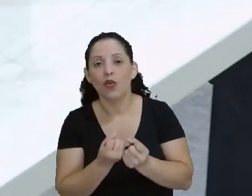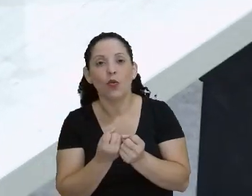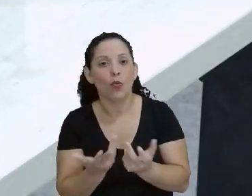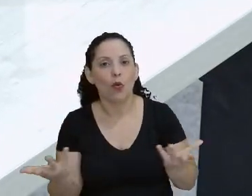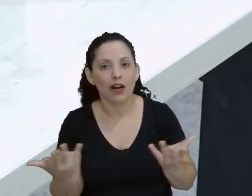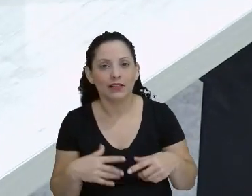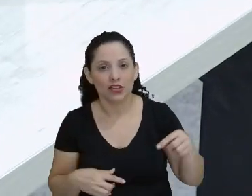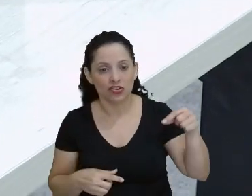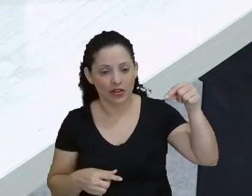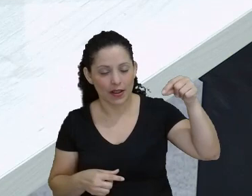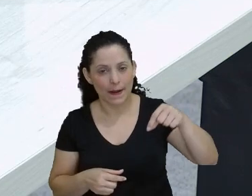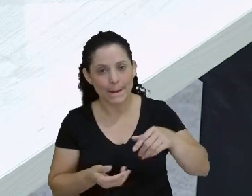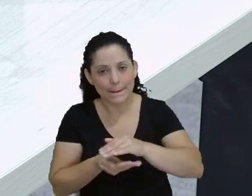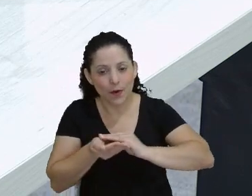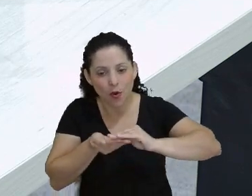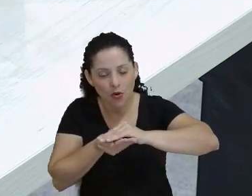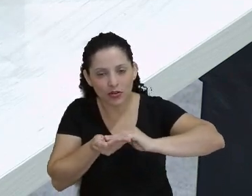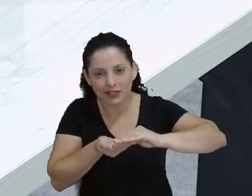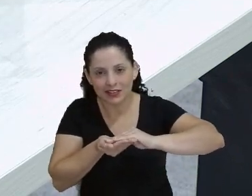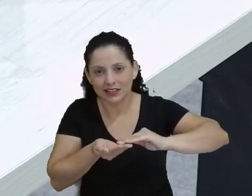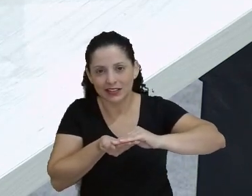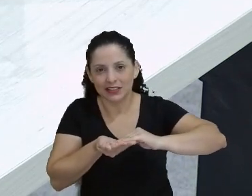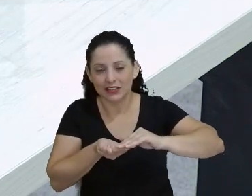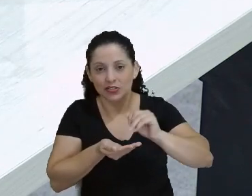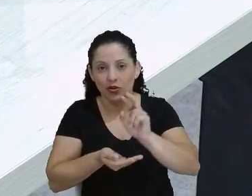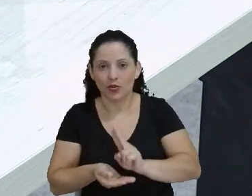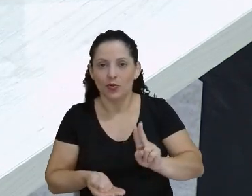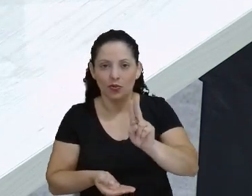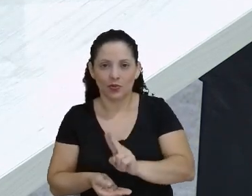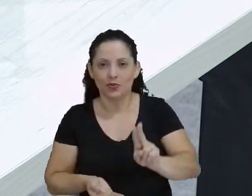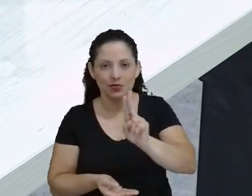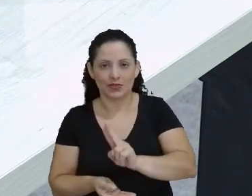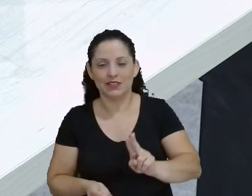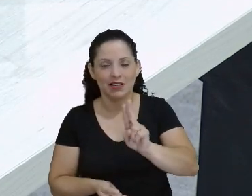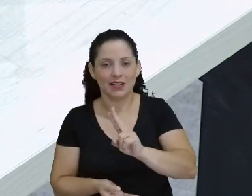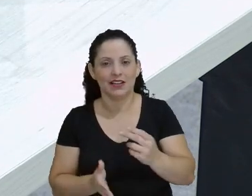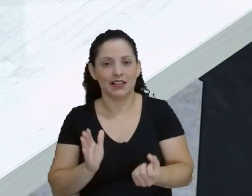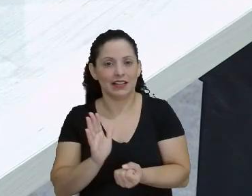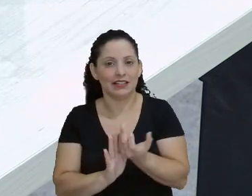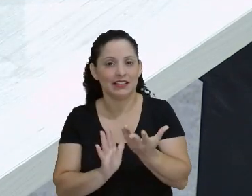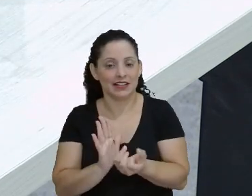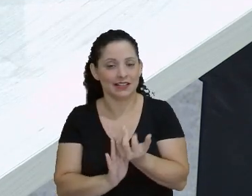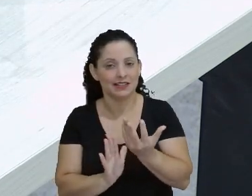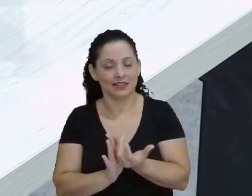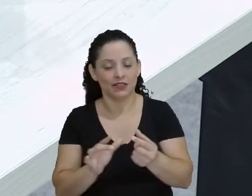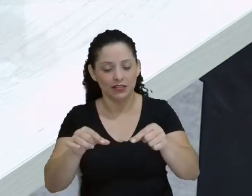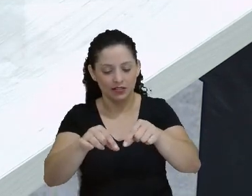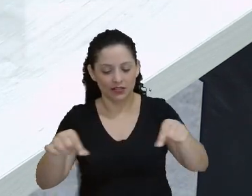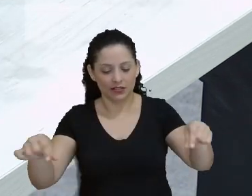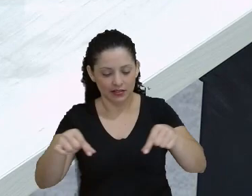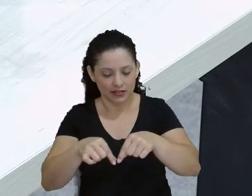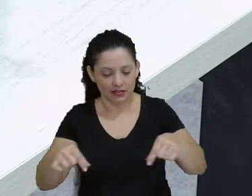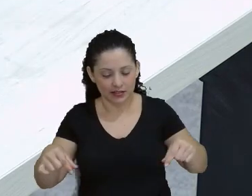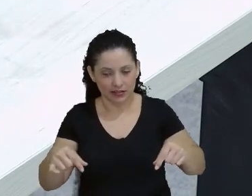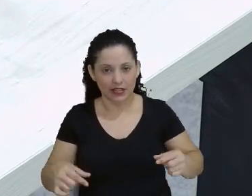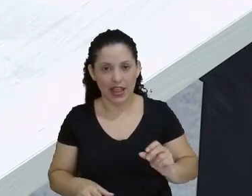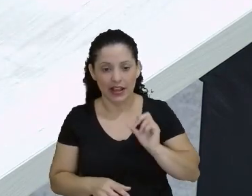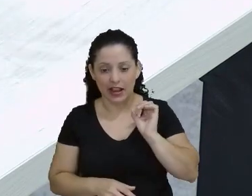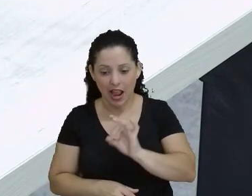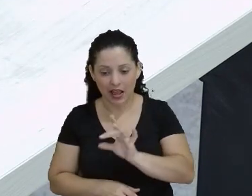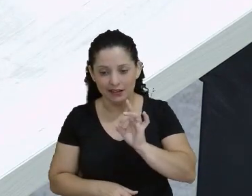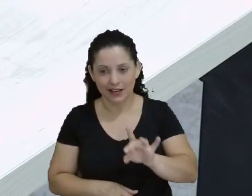Quantas bolinhas eu usei na construção desse bloco? Cada bolinha dessa está